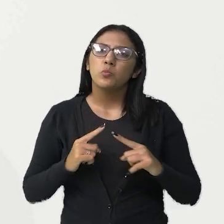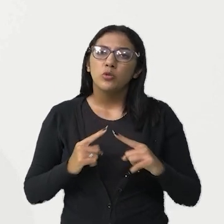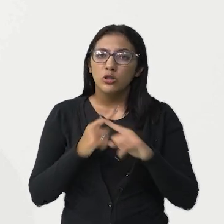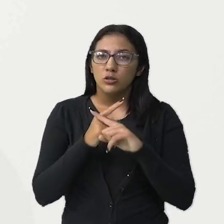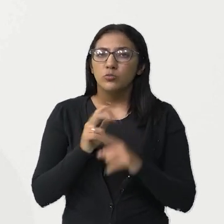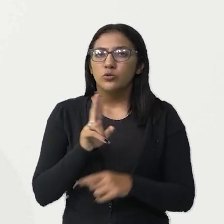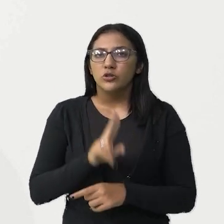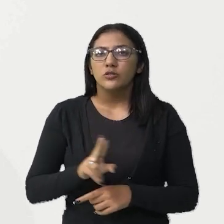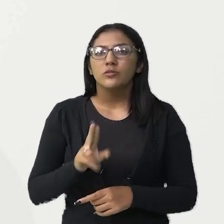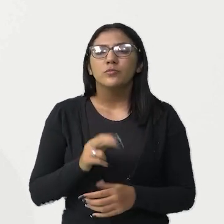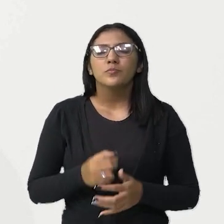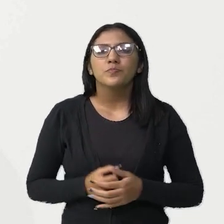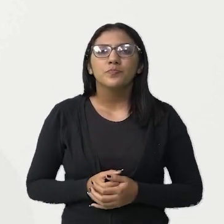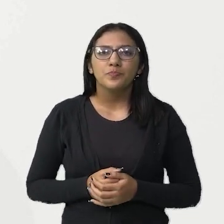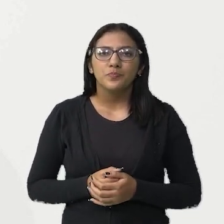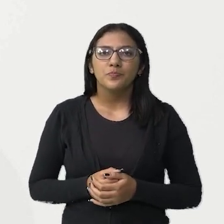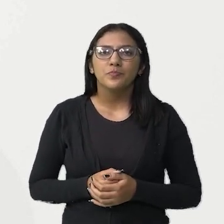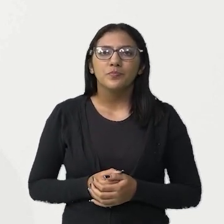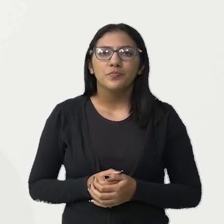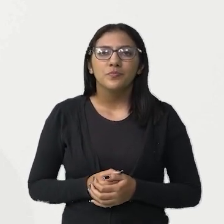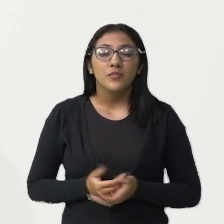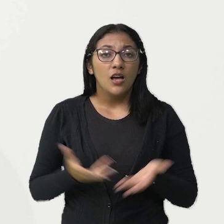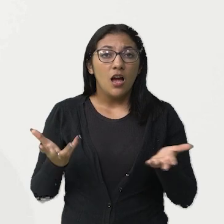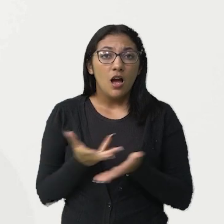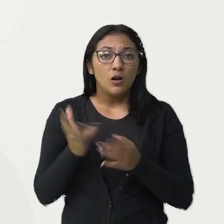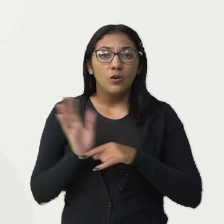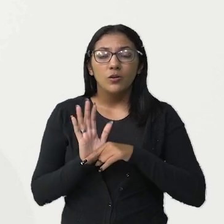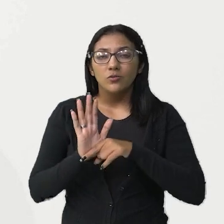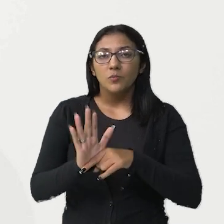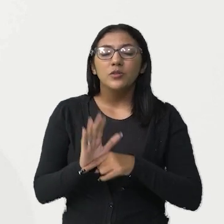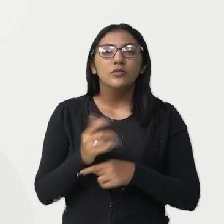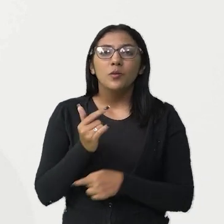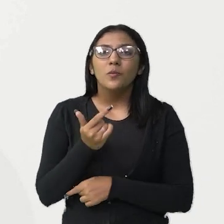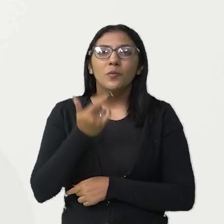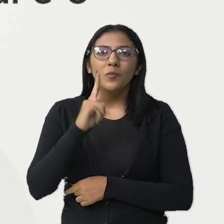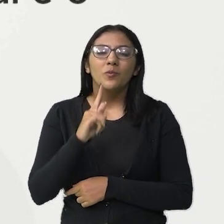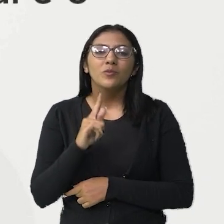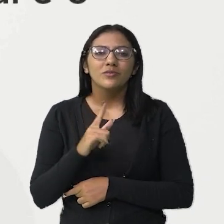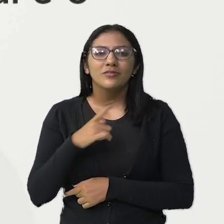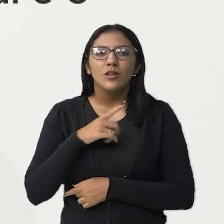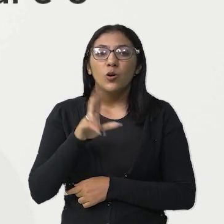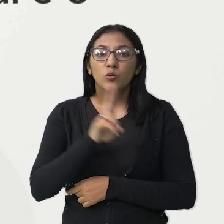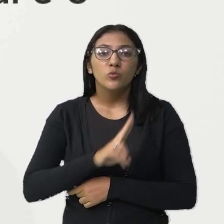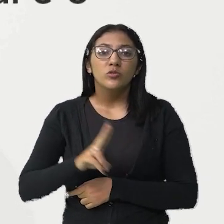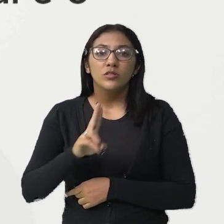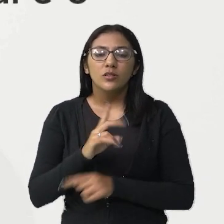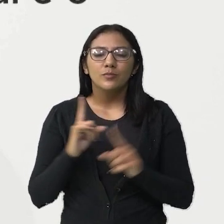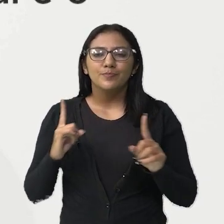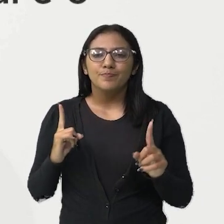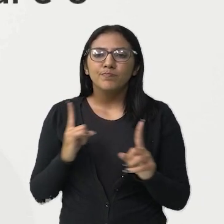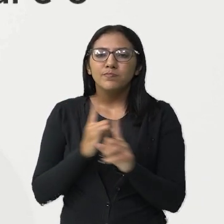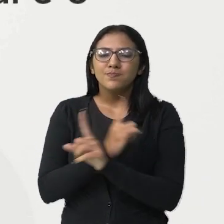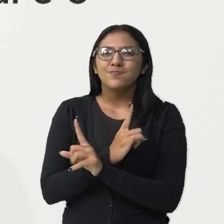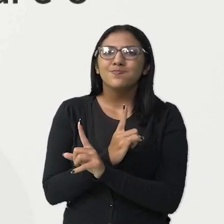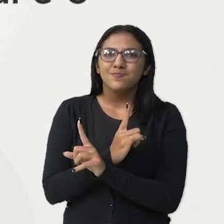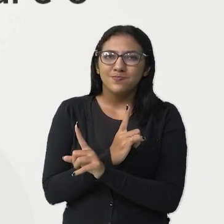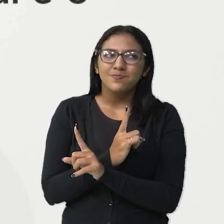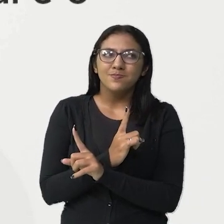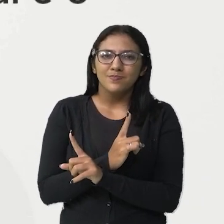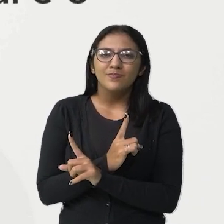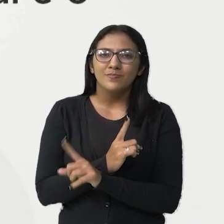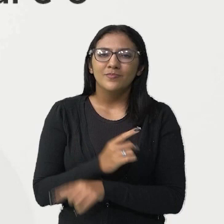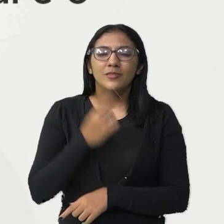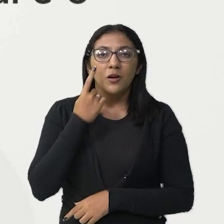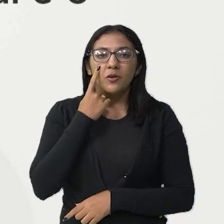beleza? Agora, eu vou te mostrar um caso, tá, com grandezas inversamente